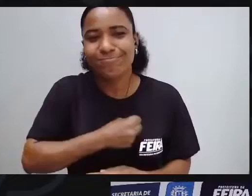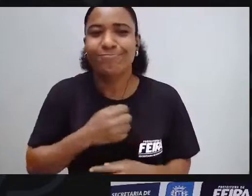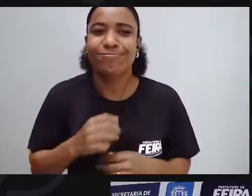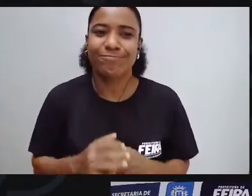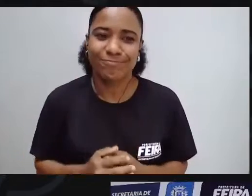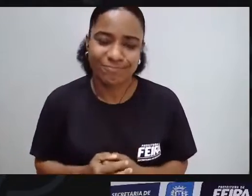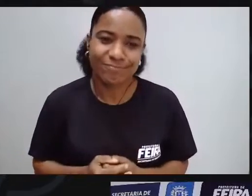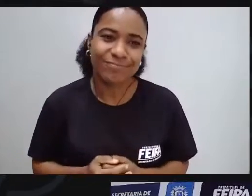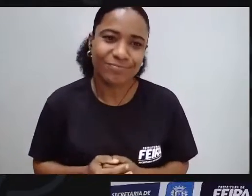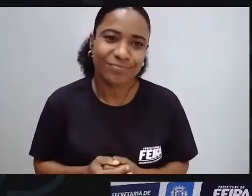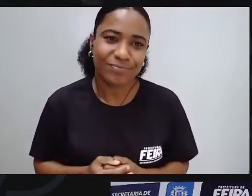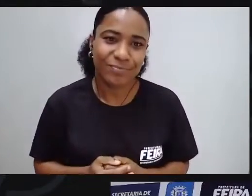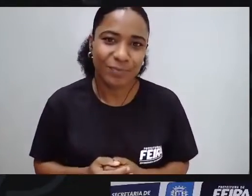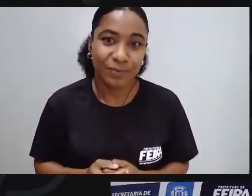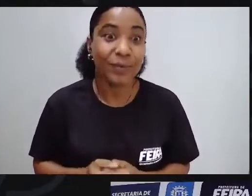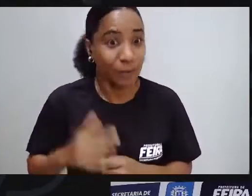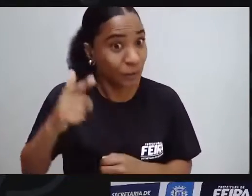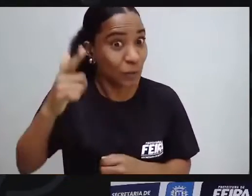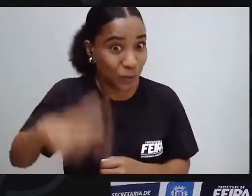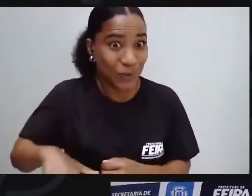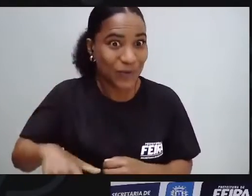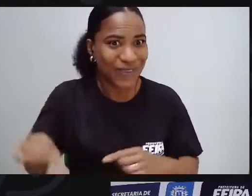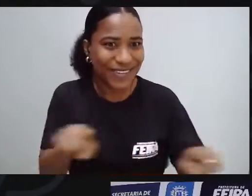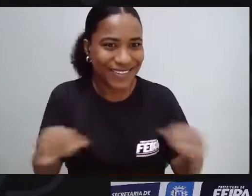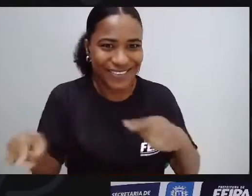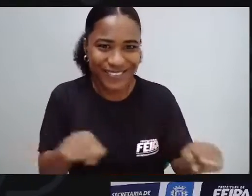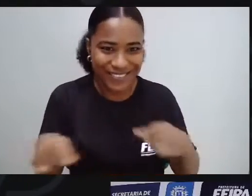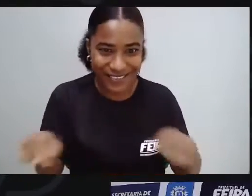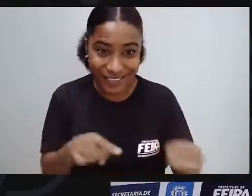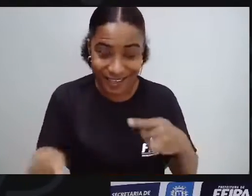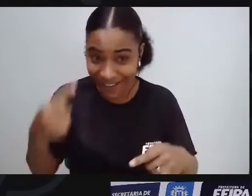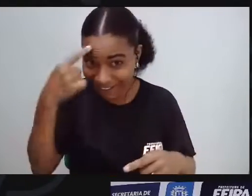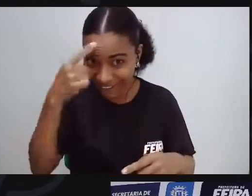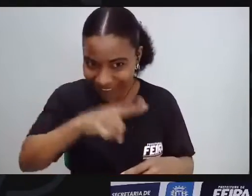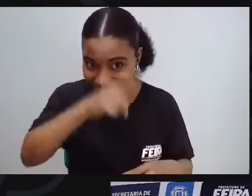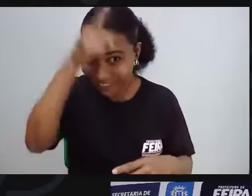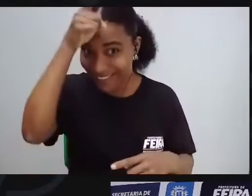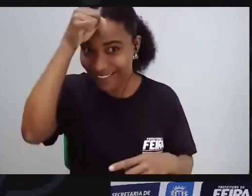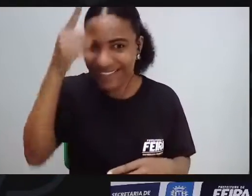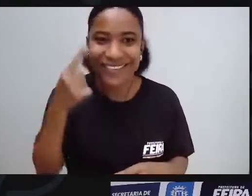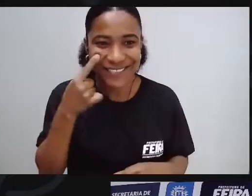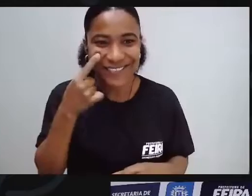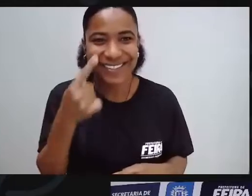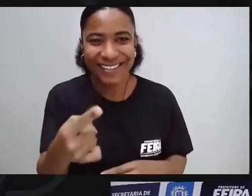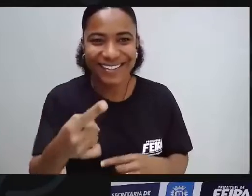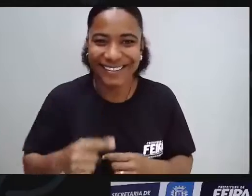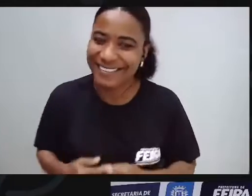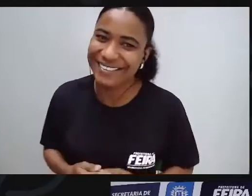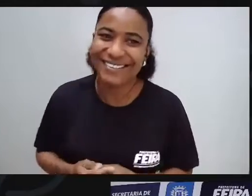e vamos de música mais uma música que a gente criou em gente olha né